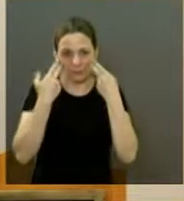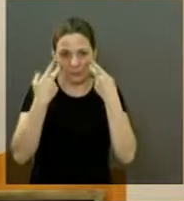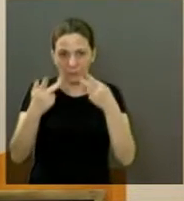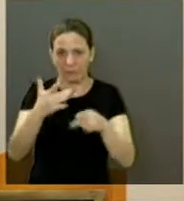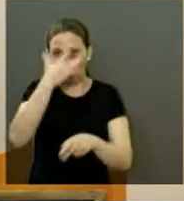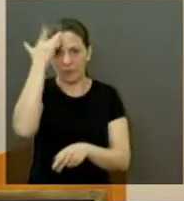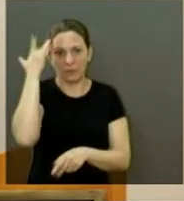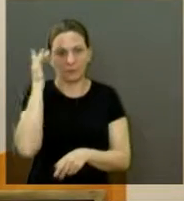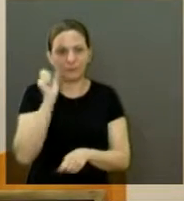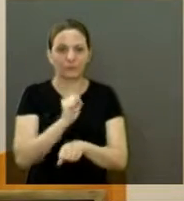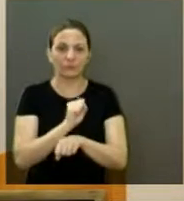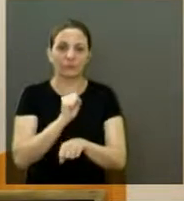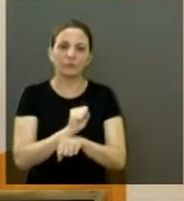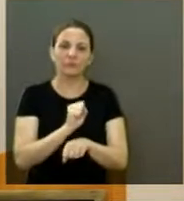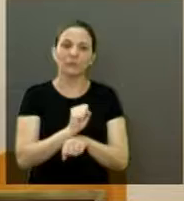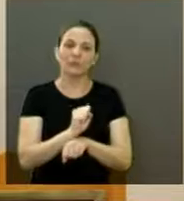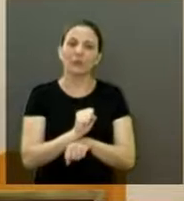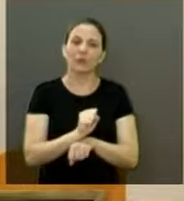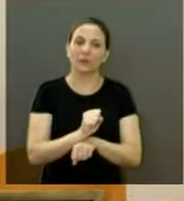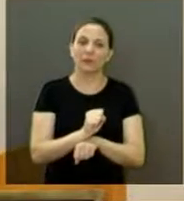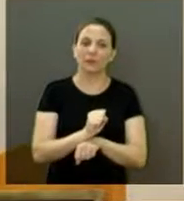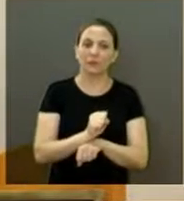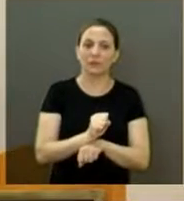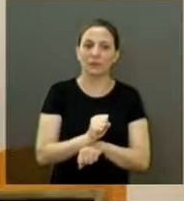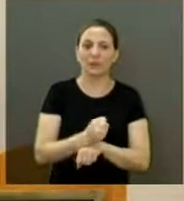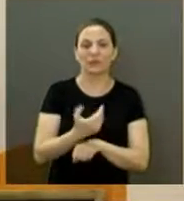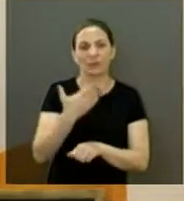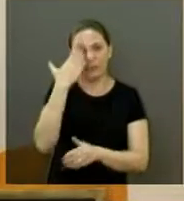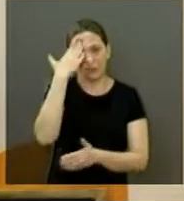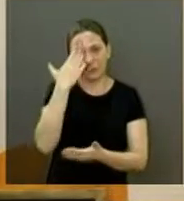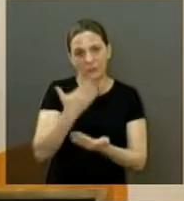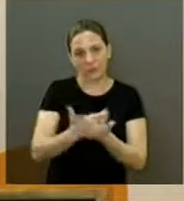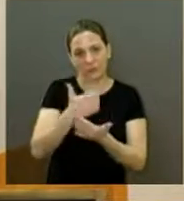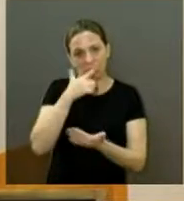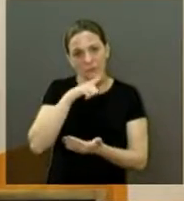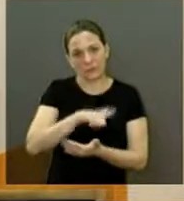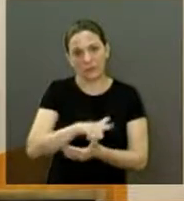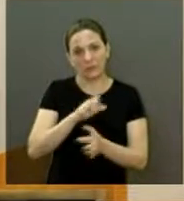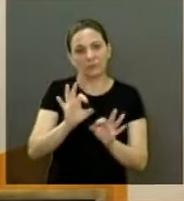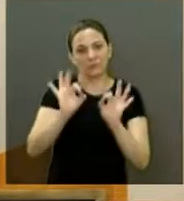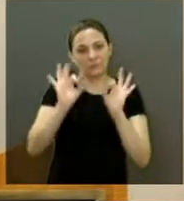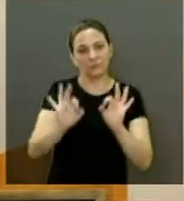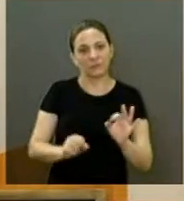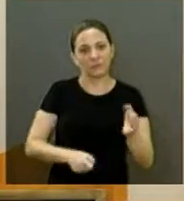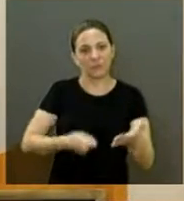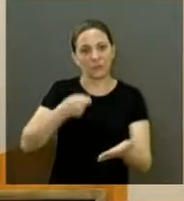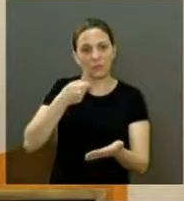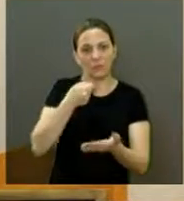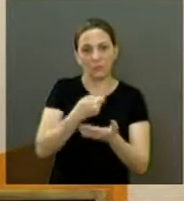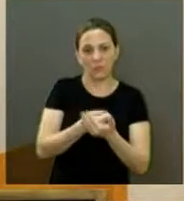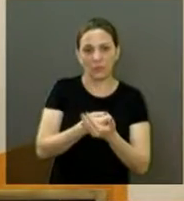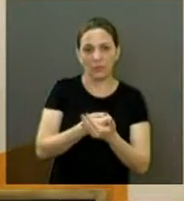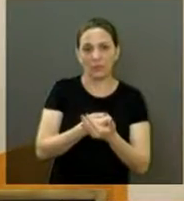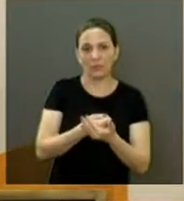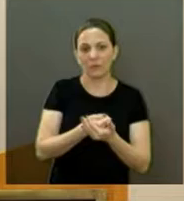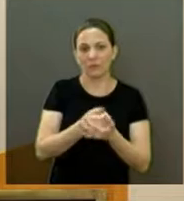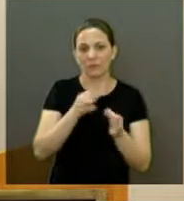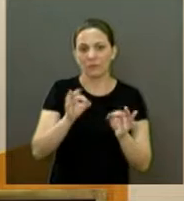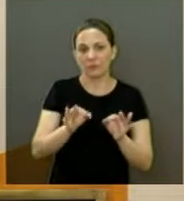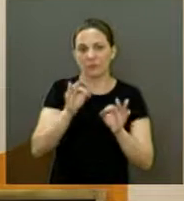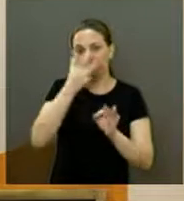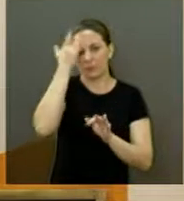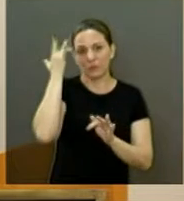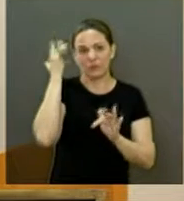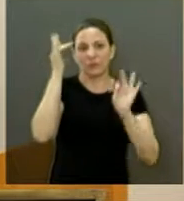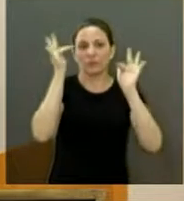que tá esperando então todo alegre com certeza já já está certo isso aí já compraram e as pessoas fica muito